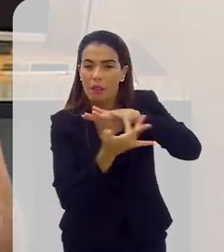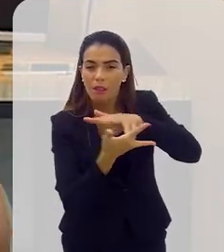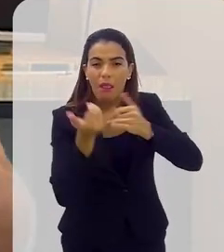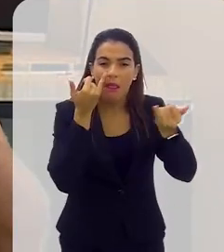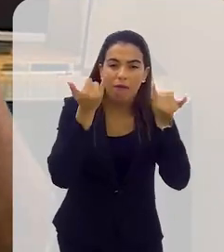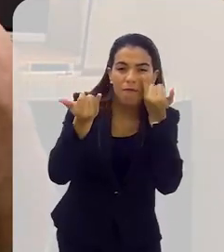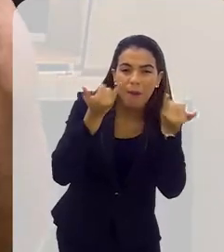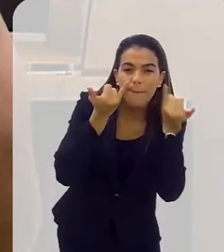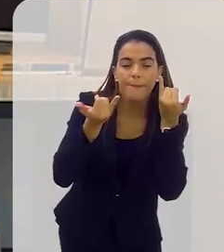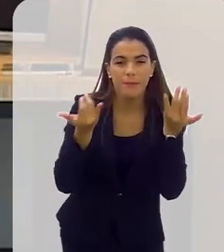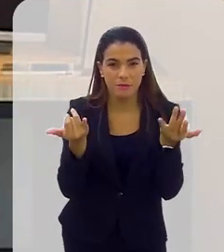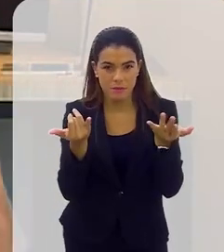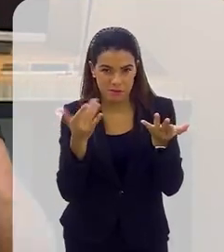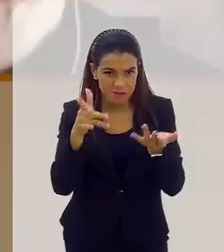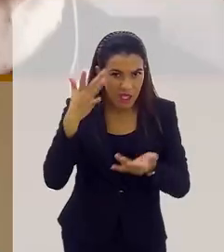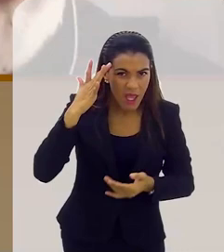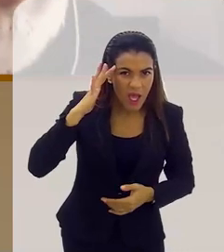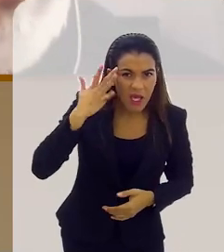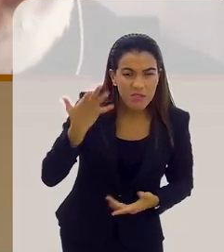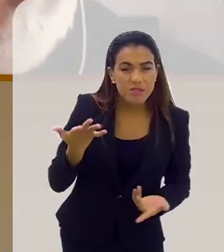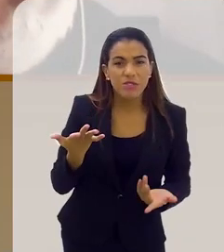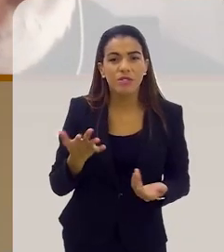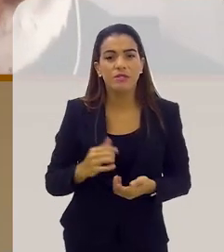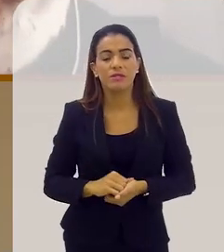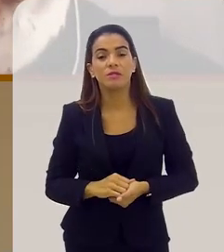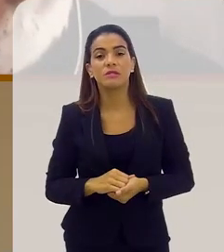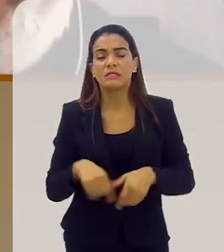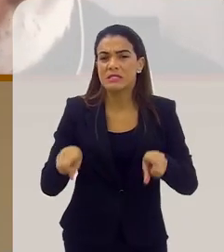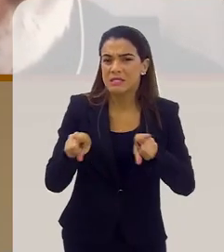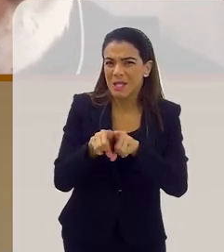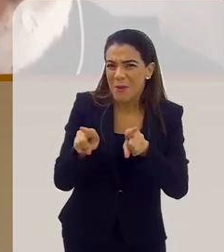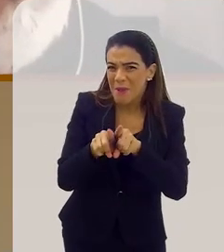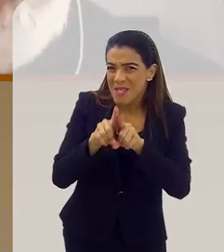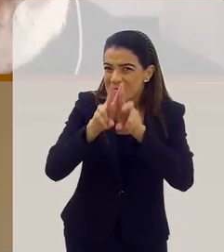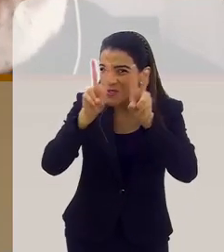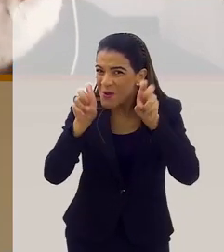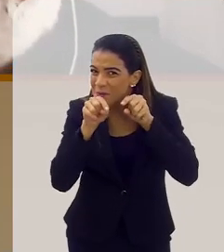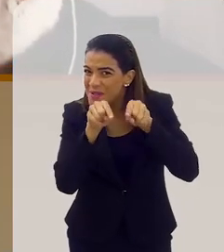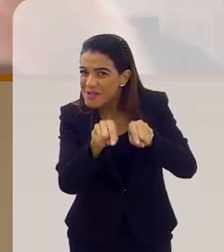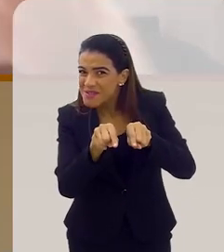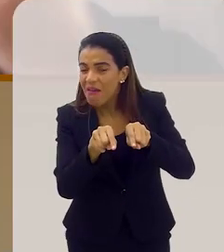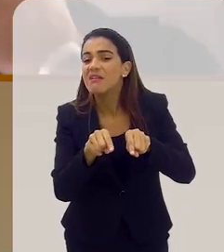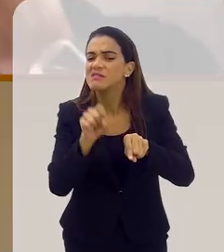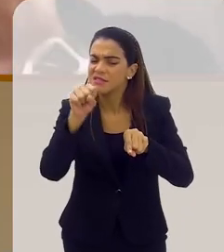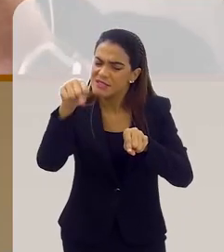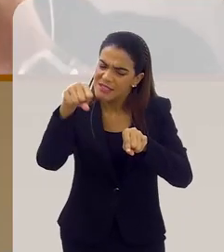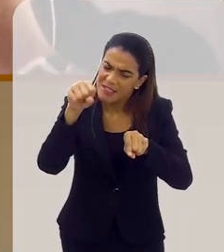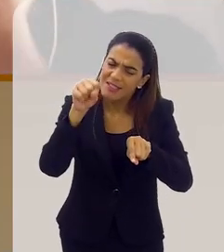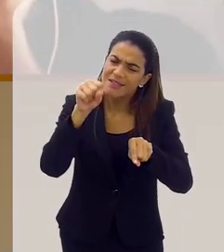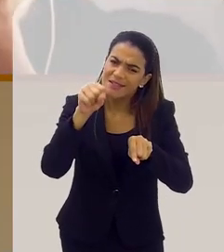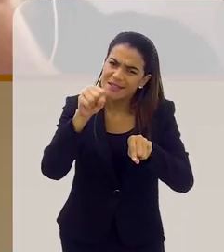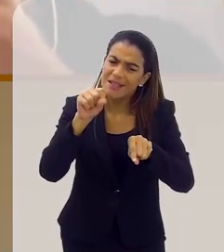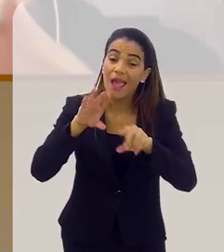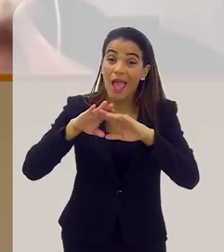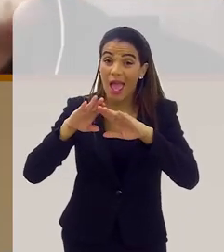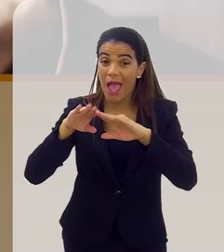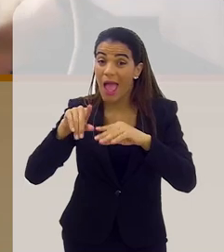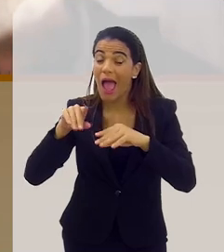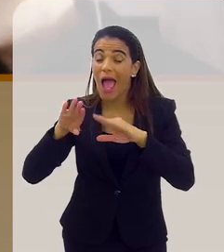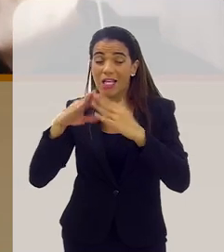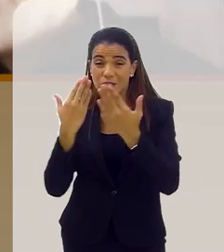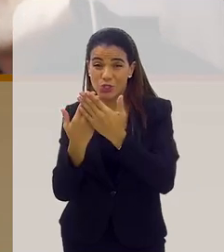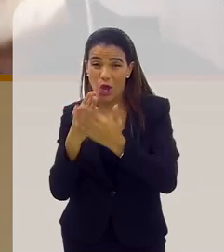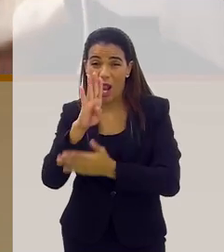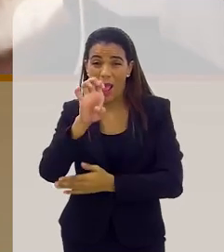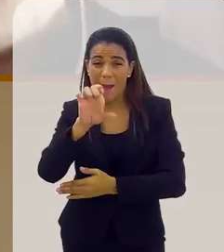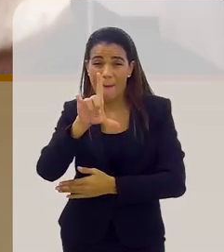a internet, com as Sim. informações? Enfim, eu acho que é muito empurrado por isso aí, né? É, e também eu acho que a